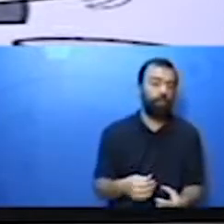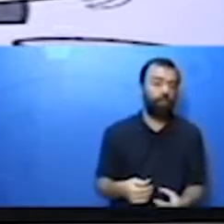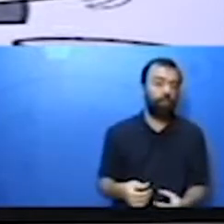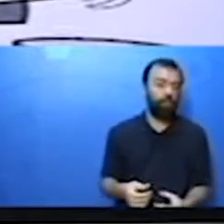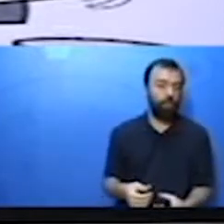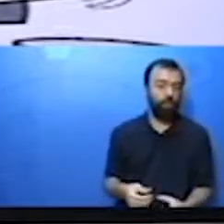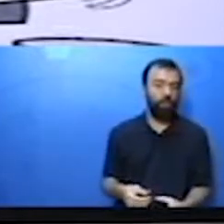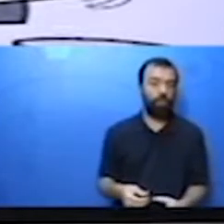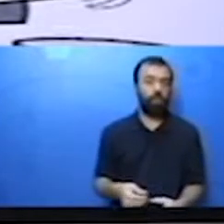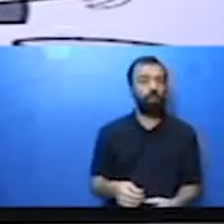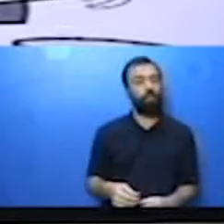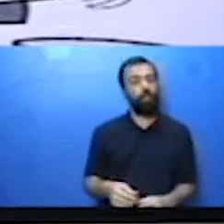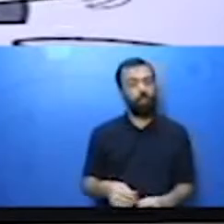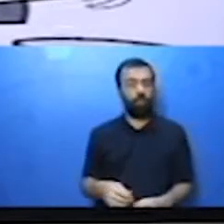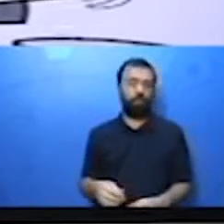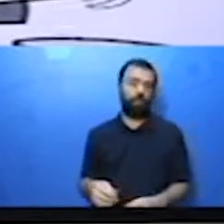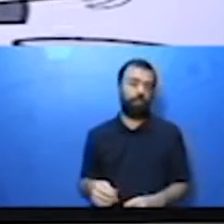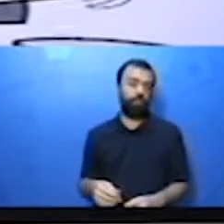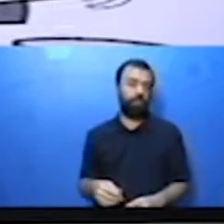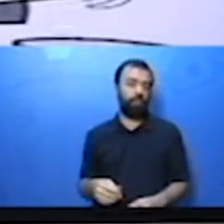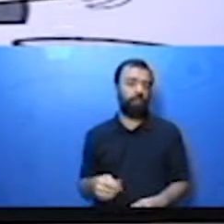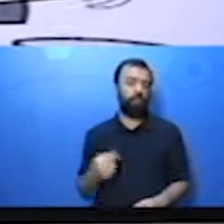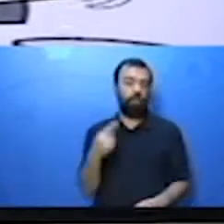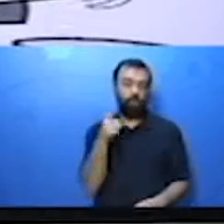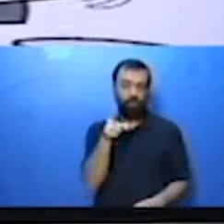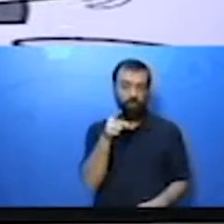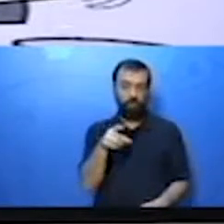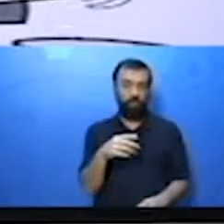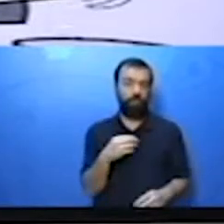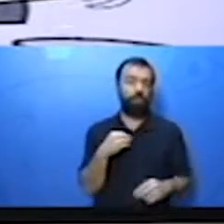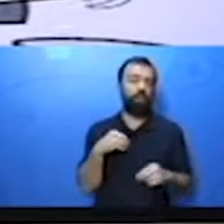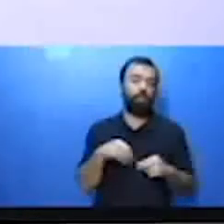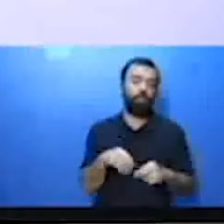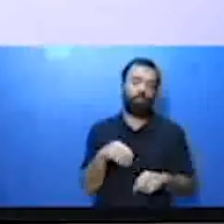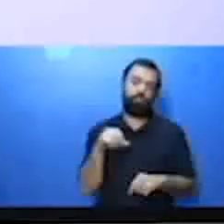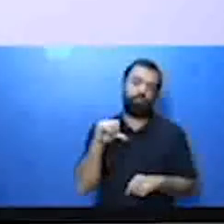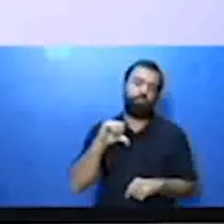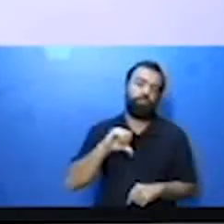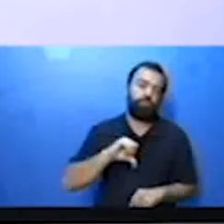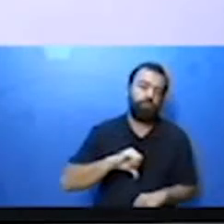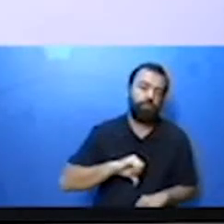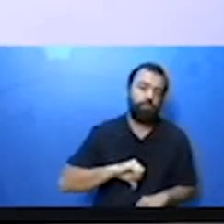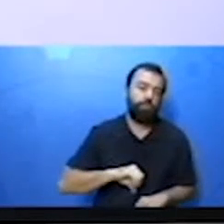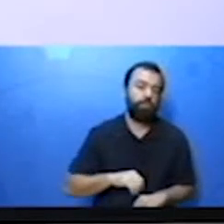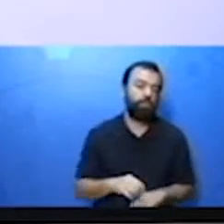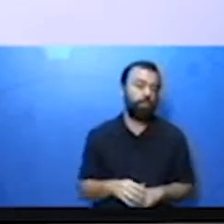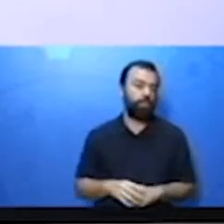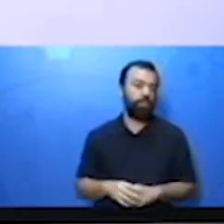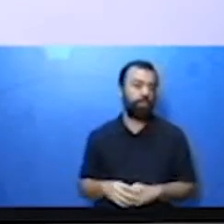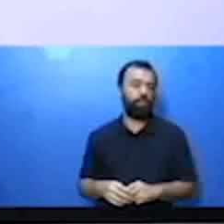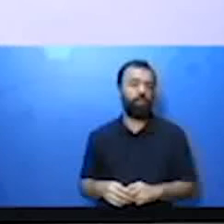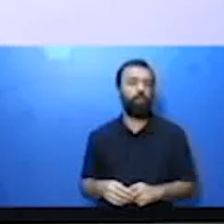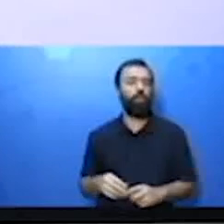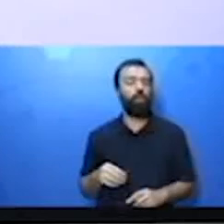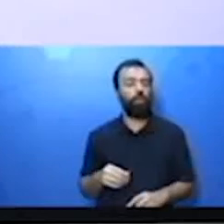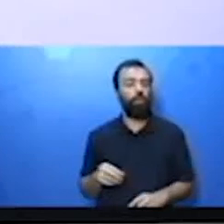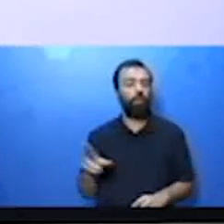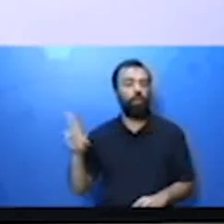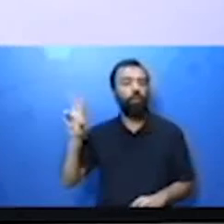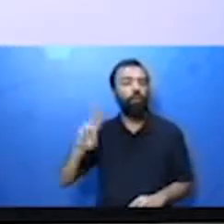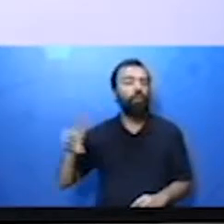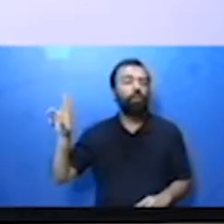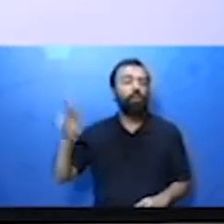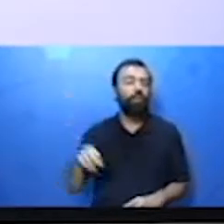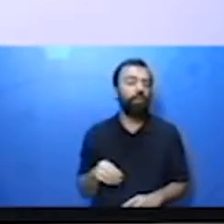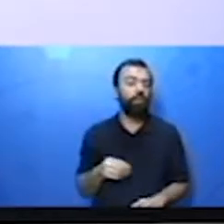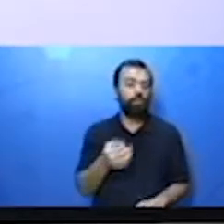vai só atrapalhar, te intoxicar e não curar a doença. O uso incorreto de certos